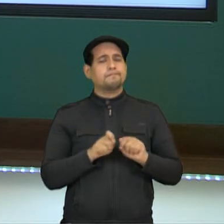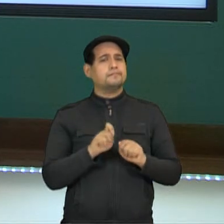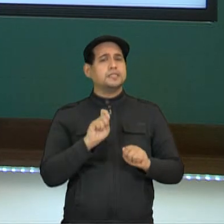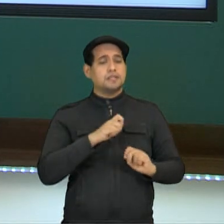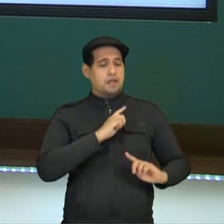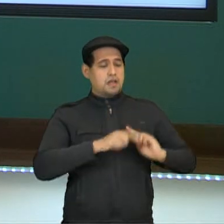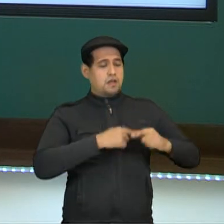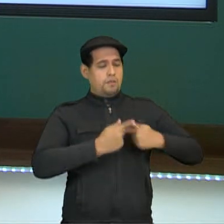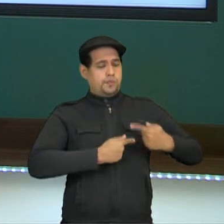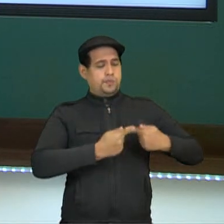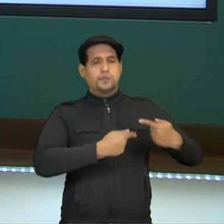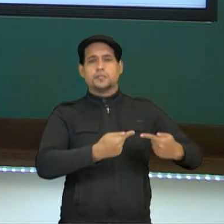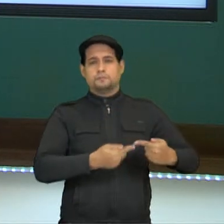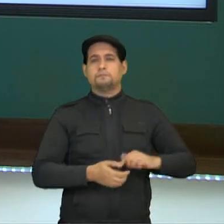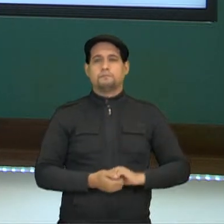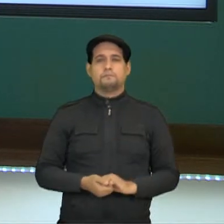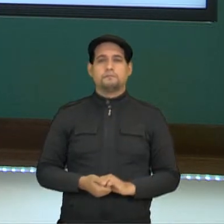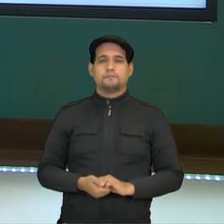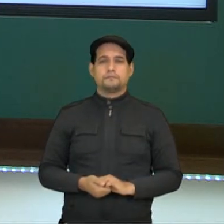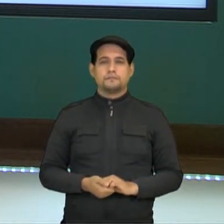a próxima geração.